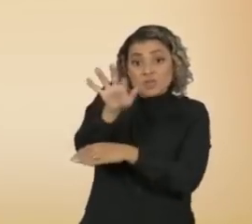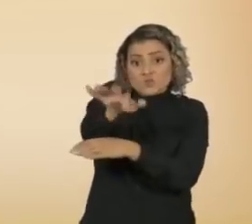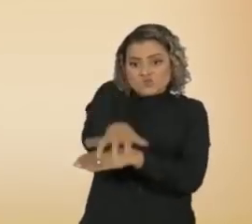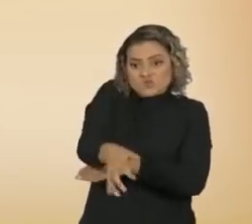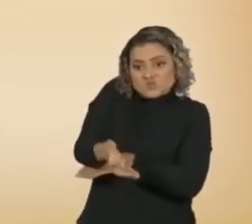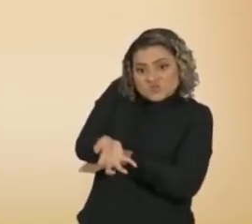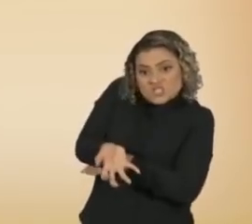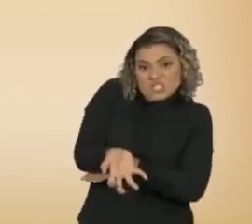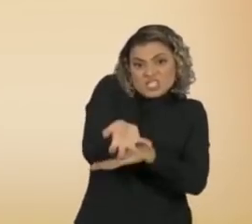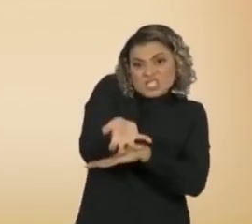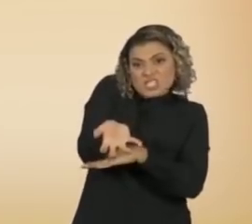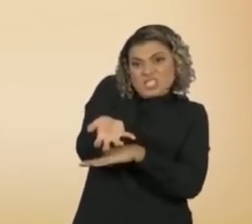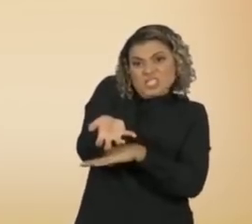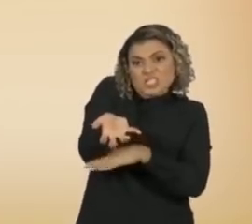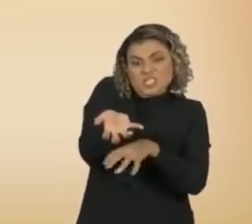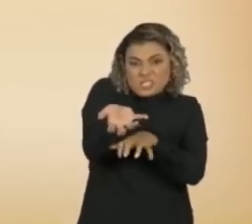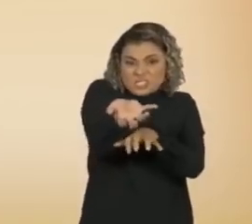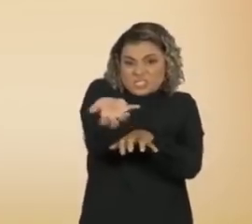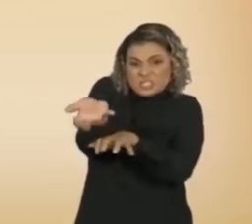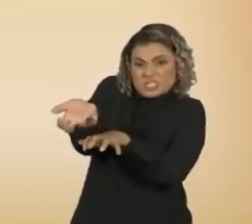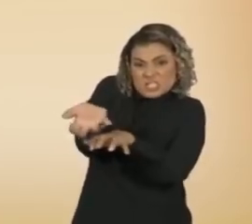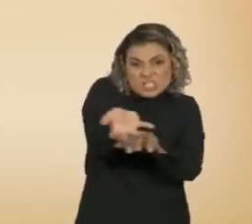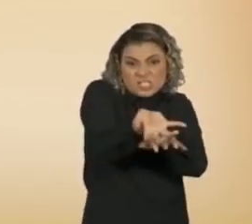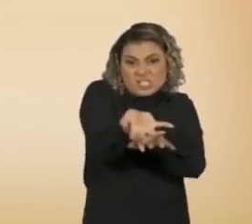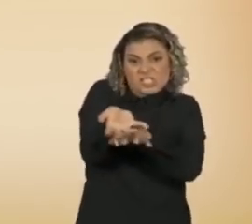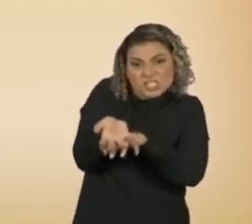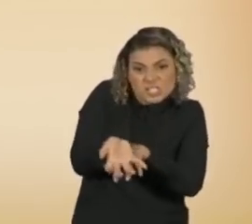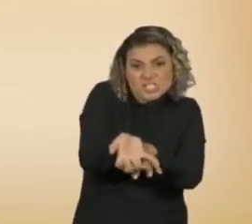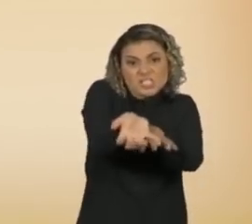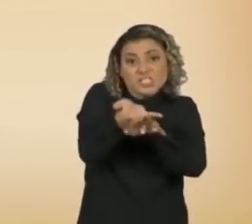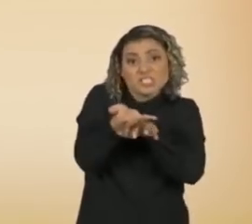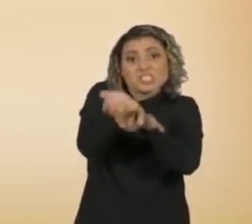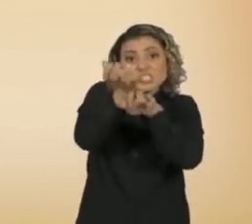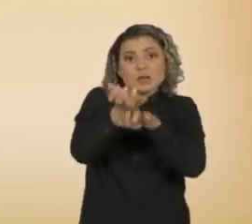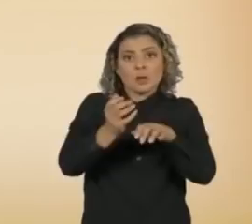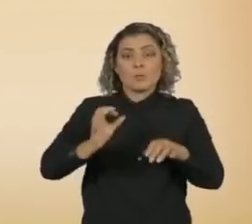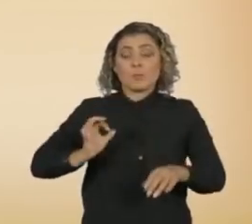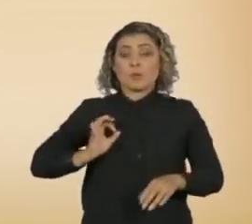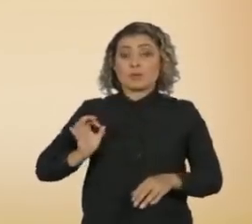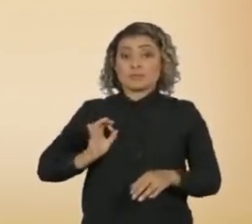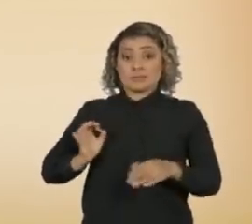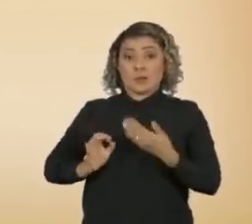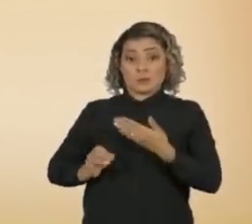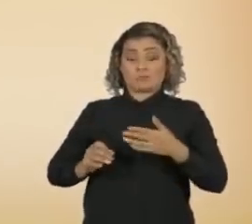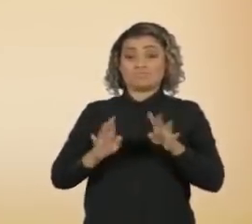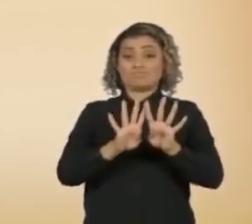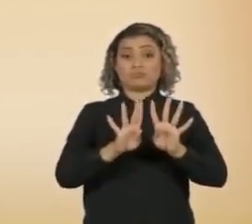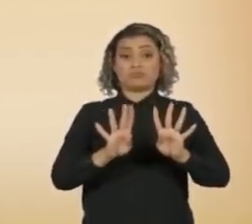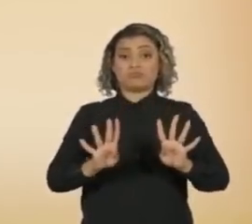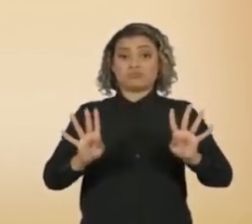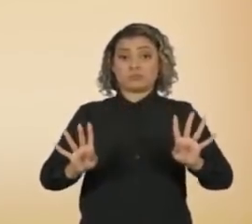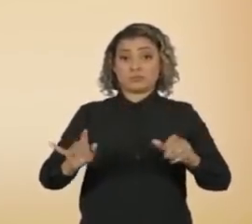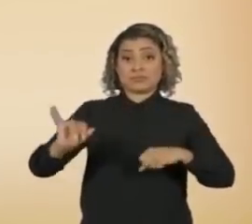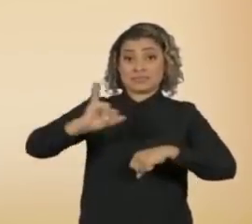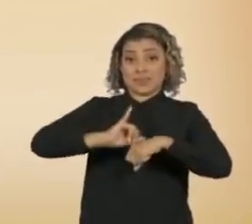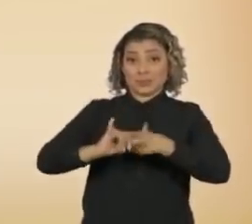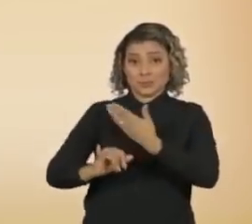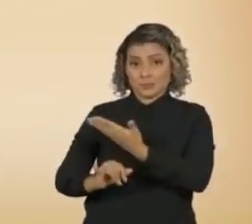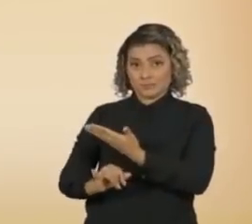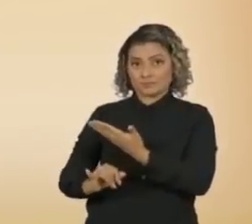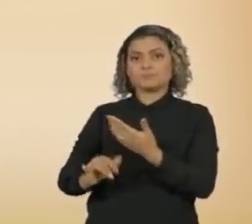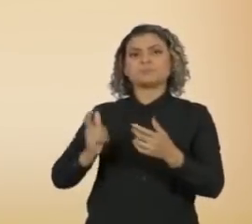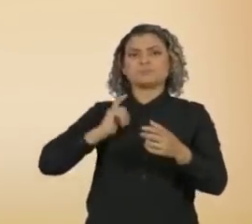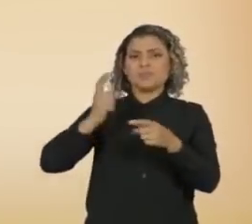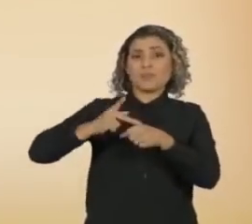para tentar derrubar o portão e furar o bloqueio de policiais em um quartel no centro de Sobral.